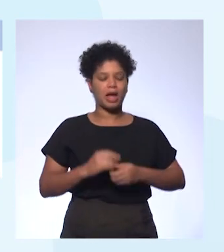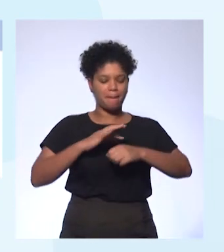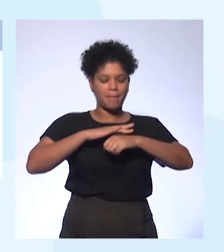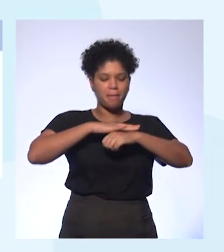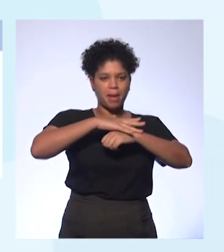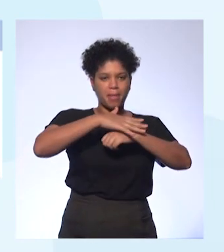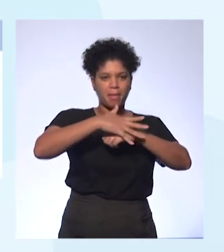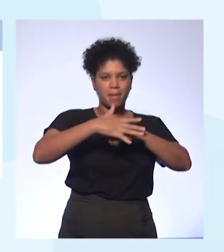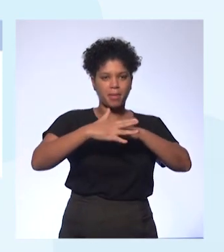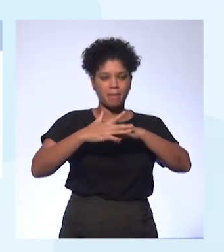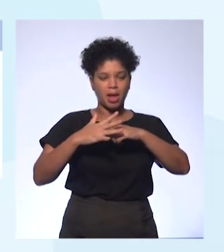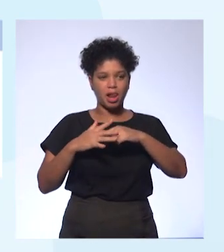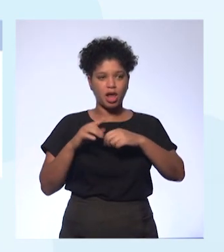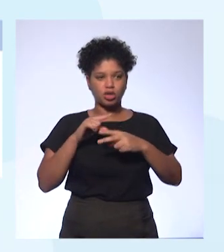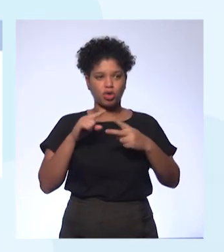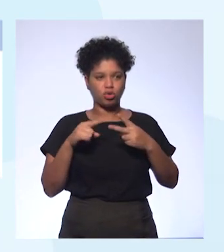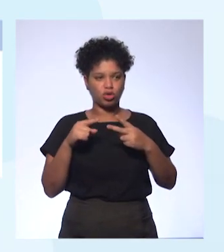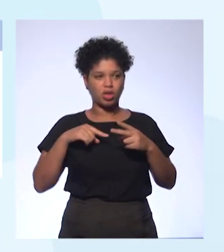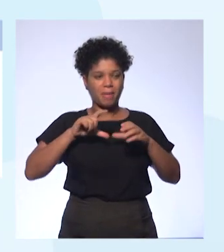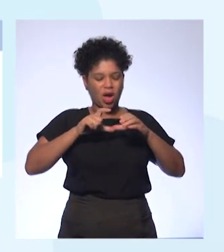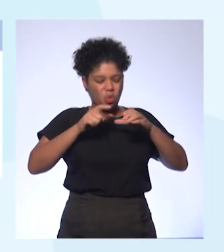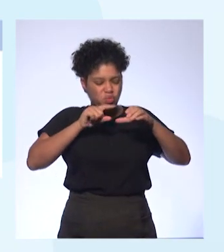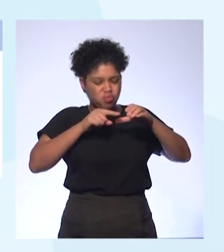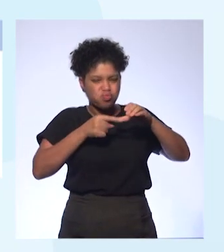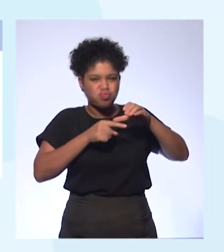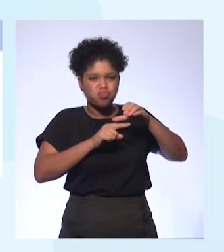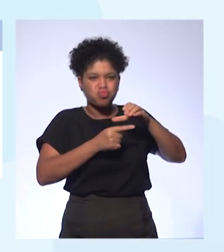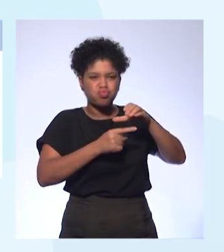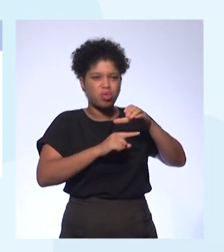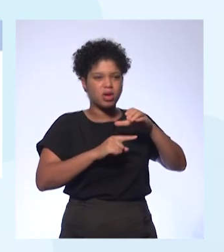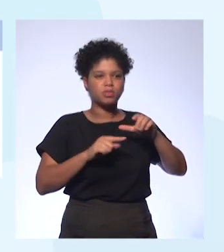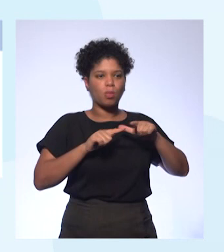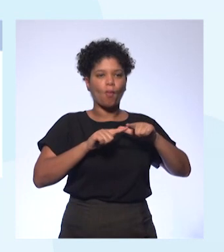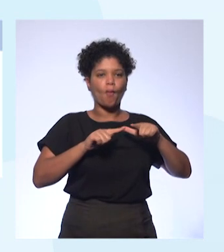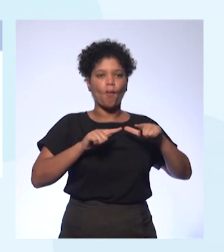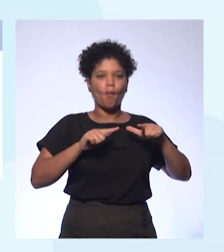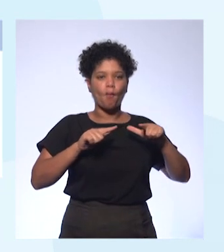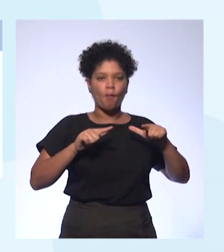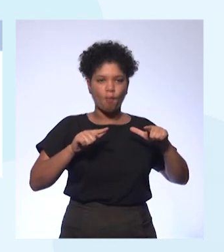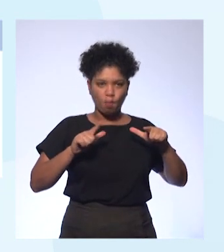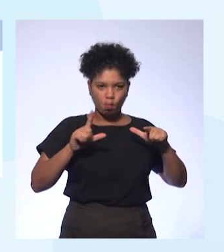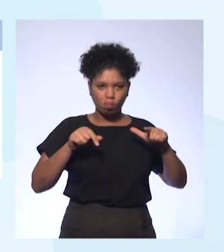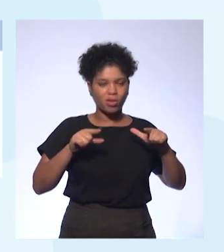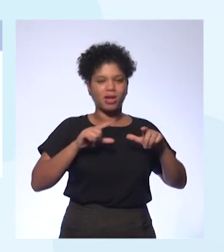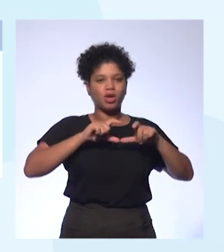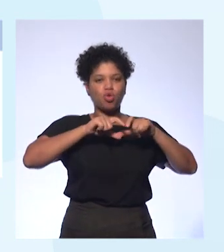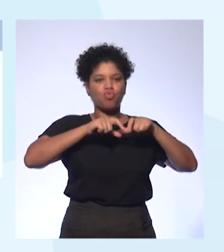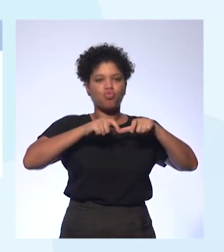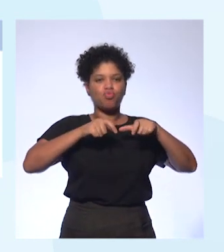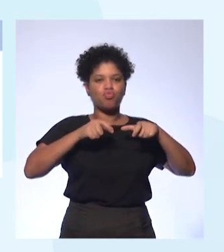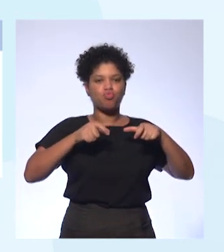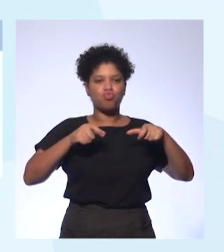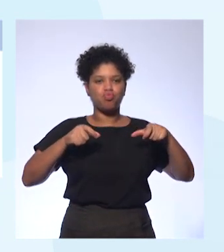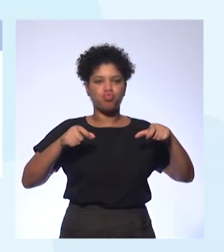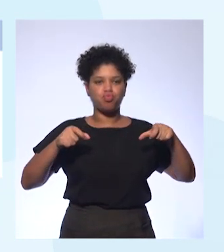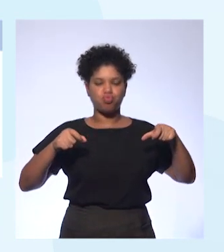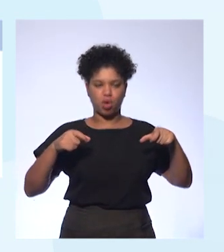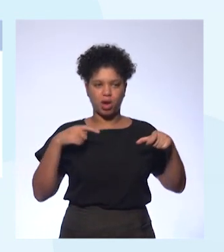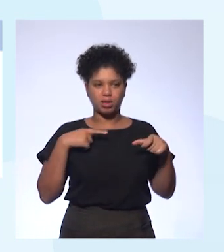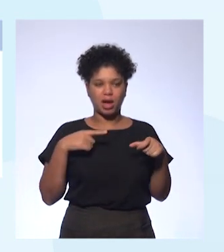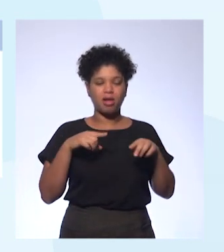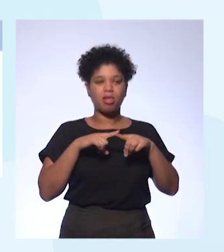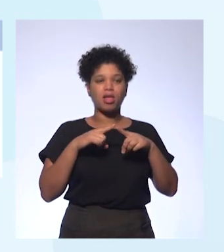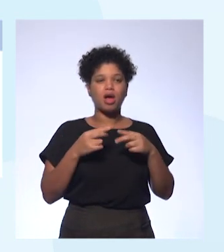são acelomados, não tem aquela cavidade corporal, tá? Eles são totalmente preenchidos por dentro pela mesoderma. e apresentam